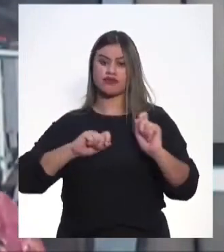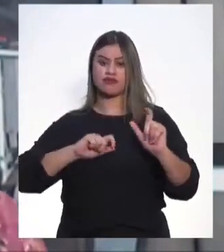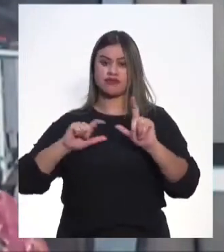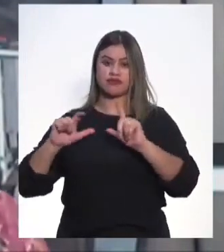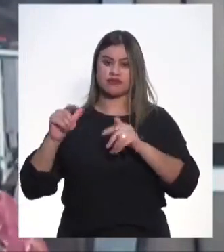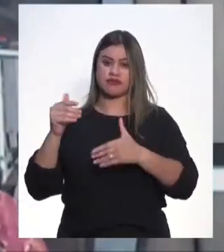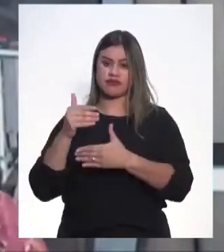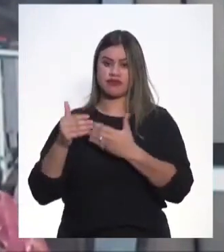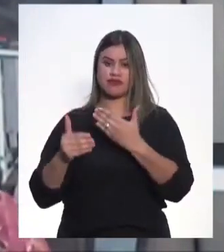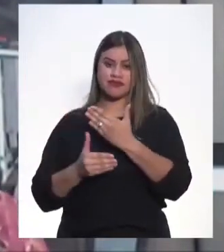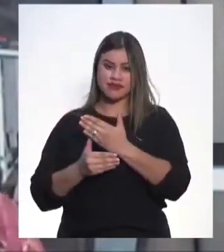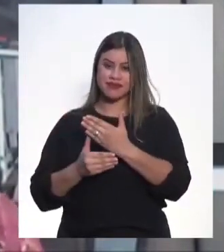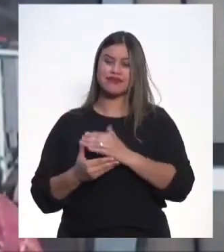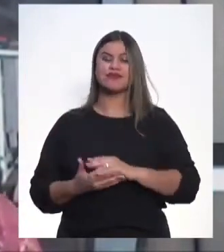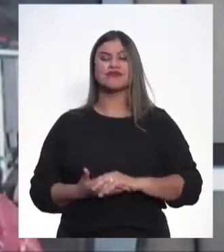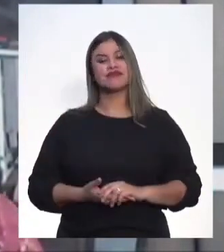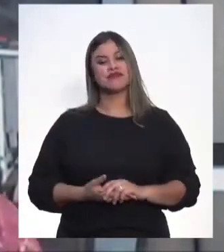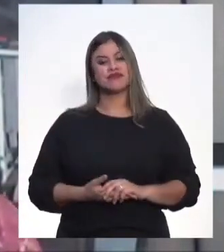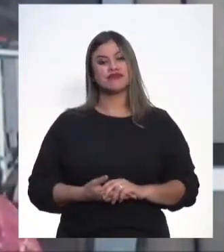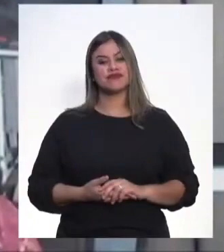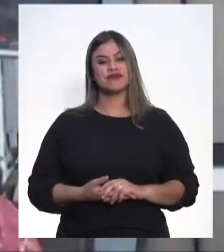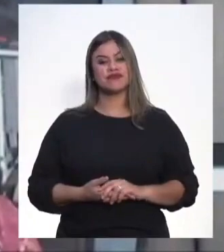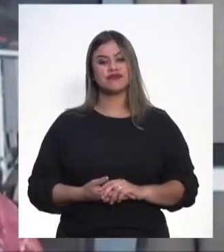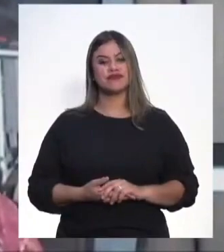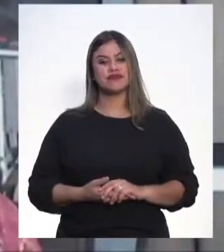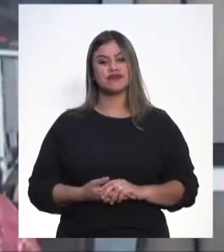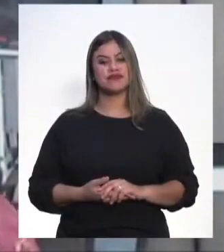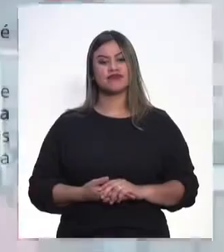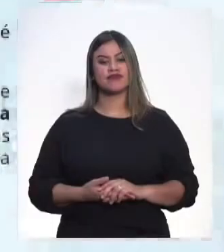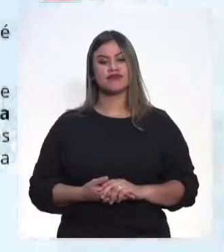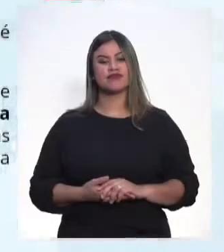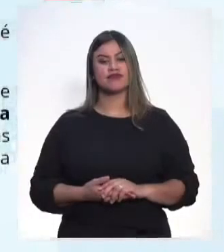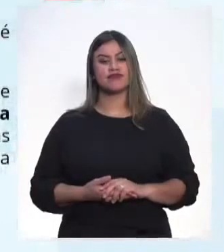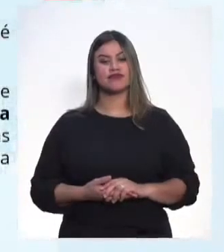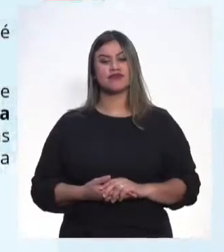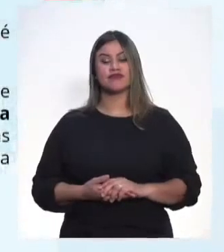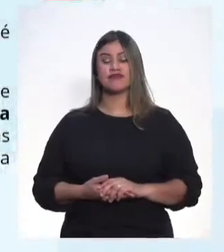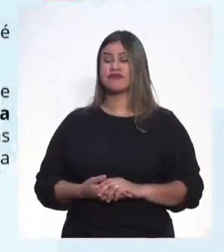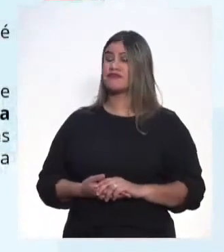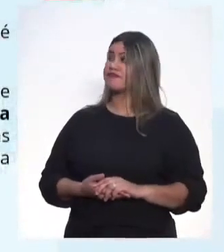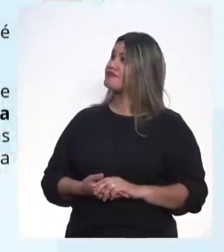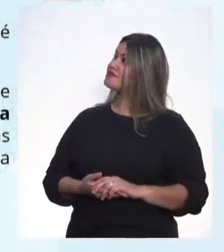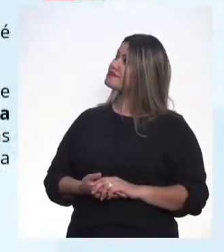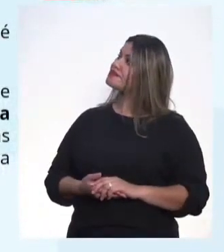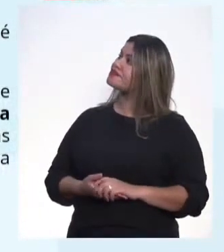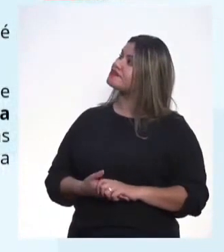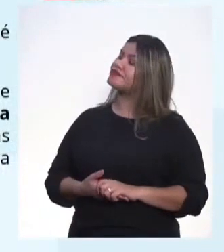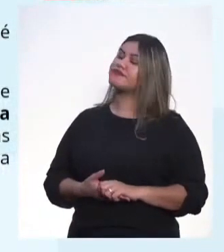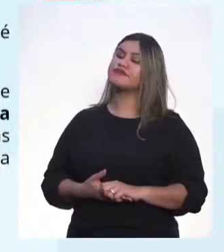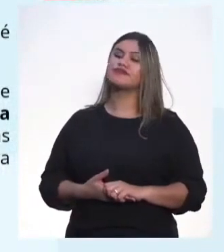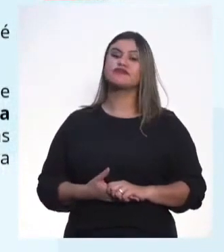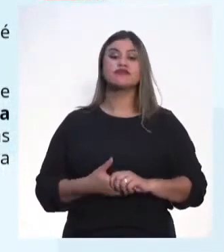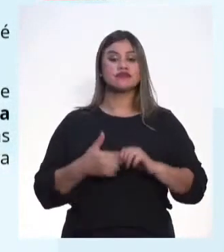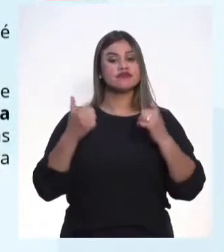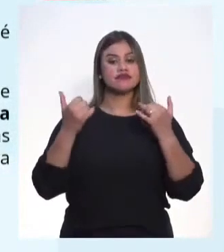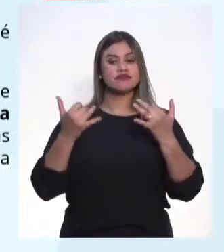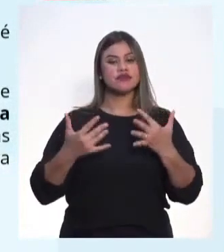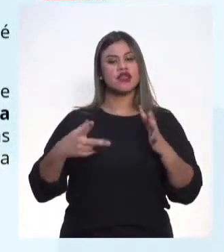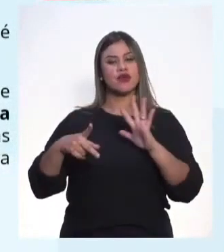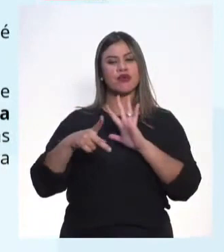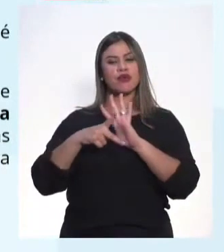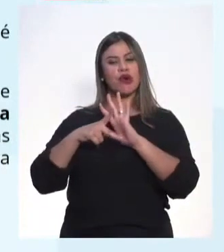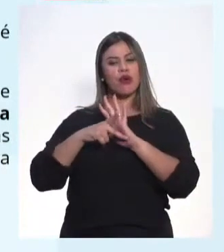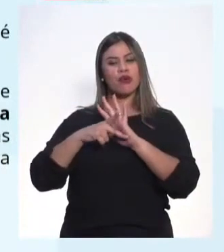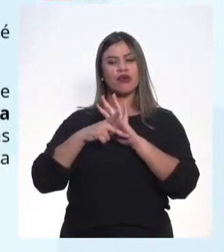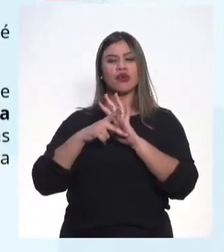na tela para vocês um PowerPoint que fala um pouco, né, sobre essas perspectivas, né,